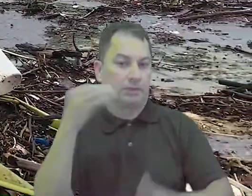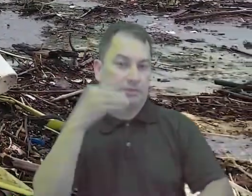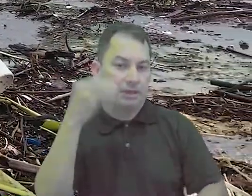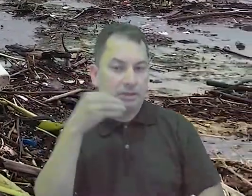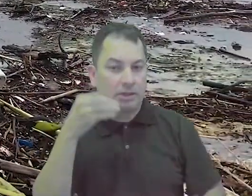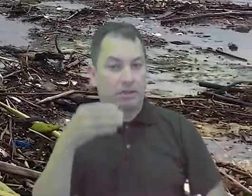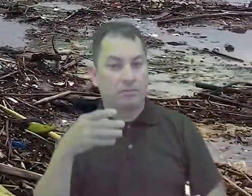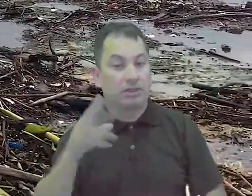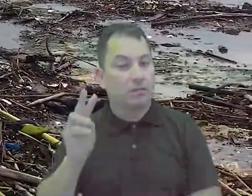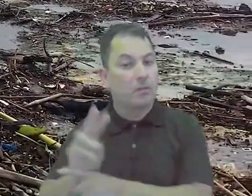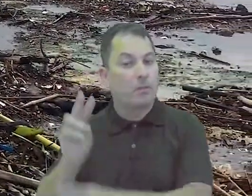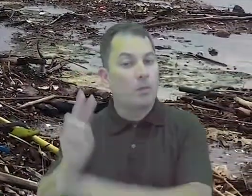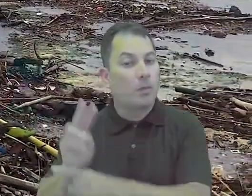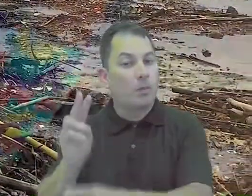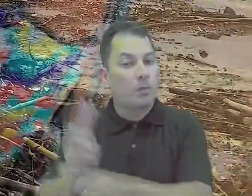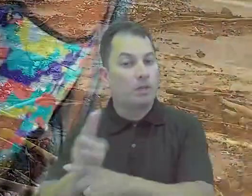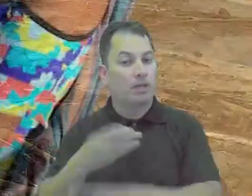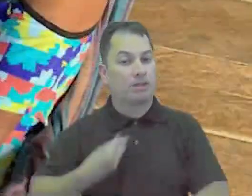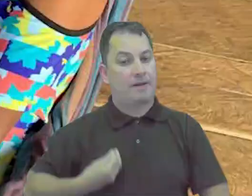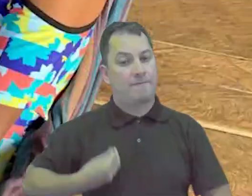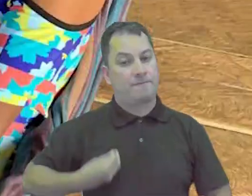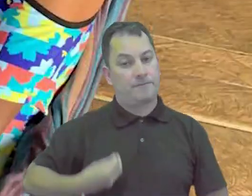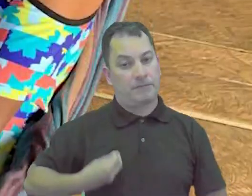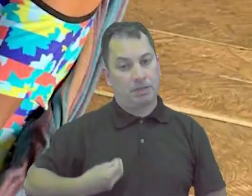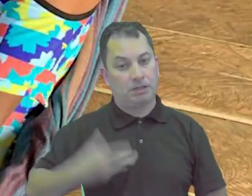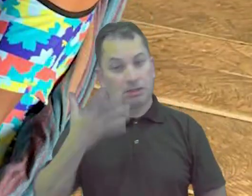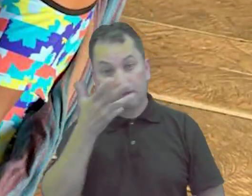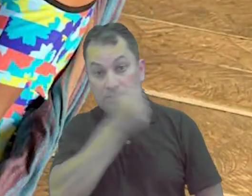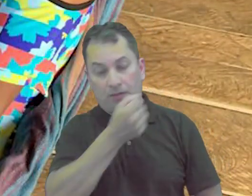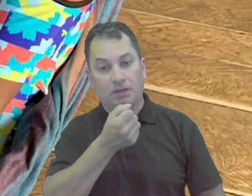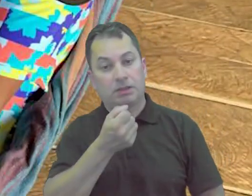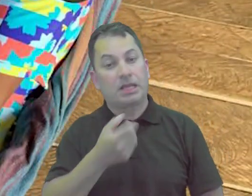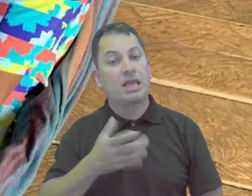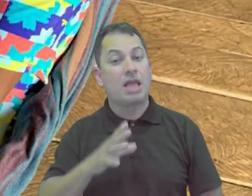sejam resguardadas e ações possam ser tomadas de